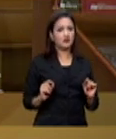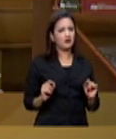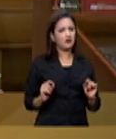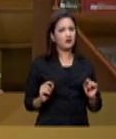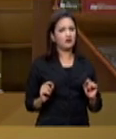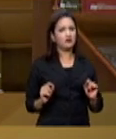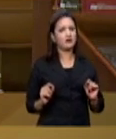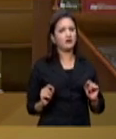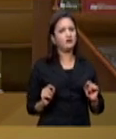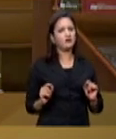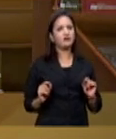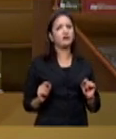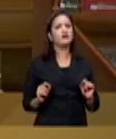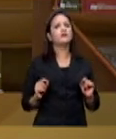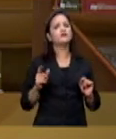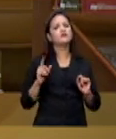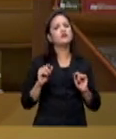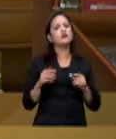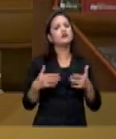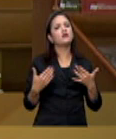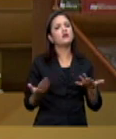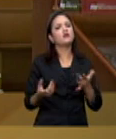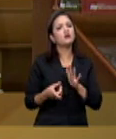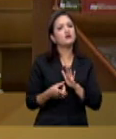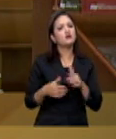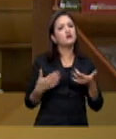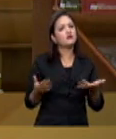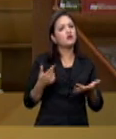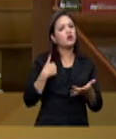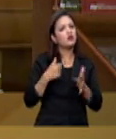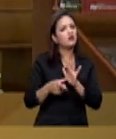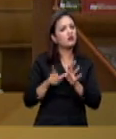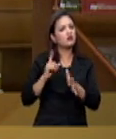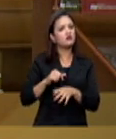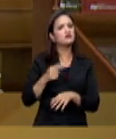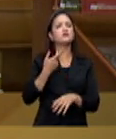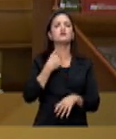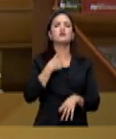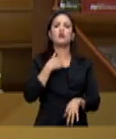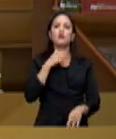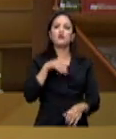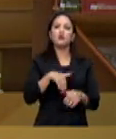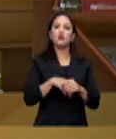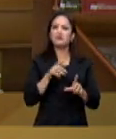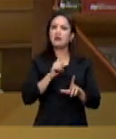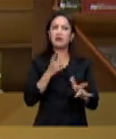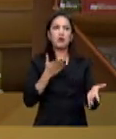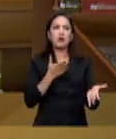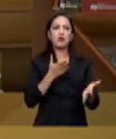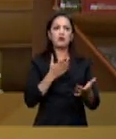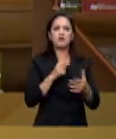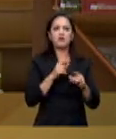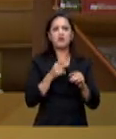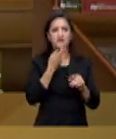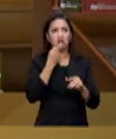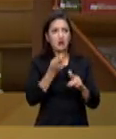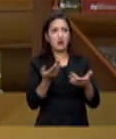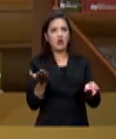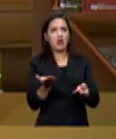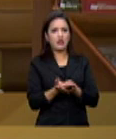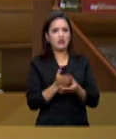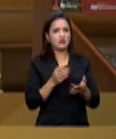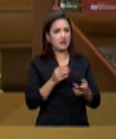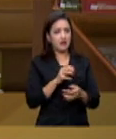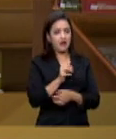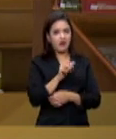da improcedência desta ação. Mas, tal como fizeram os demais ministros, eu não, de forma